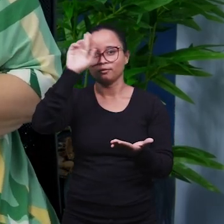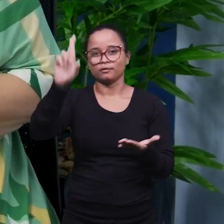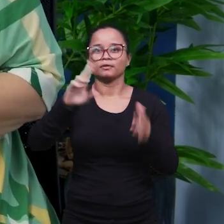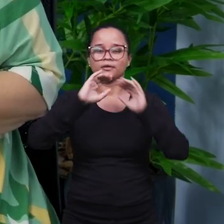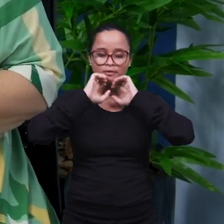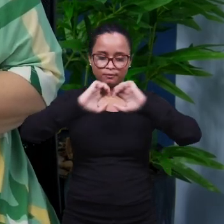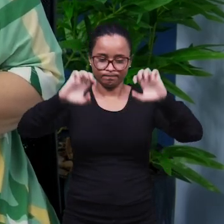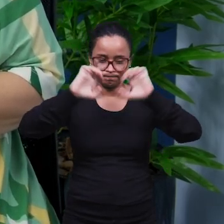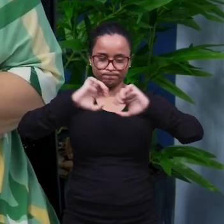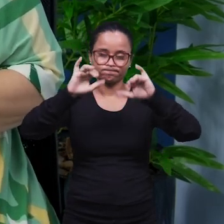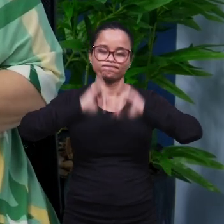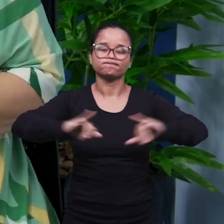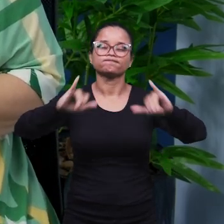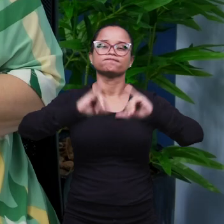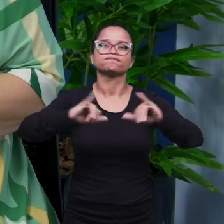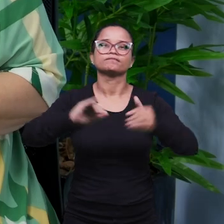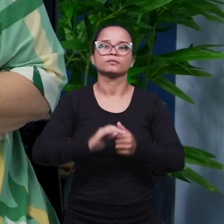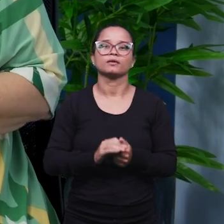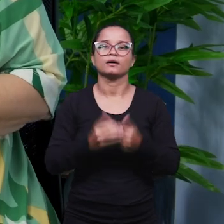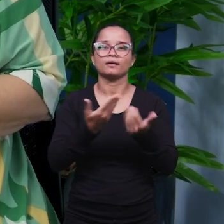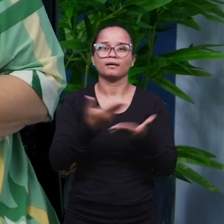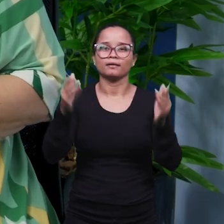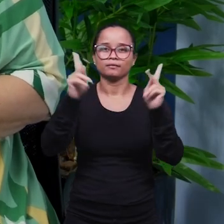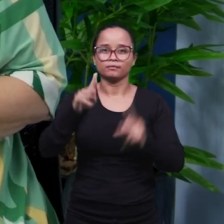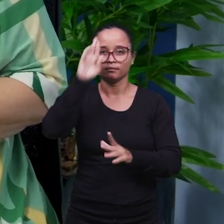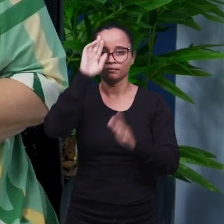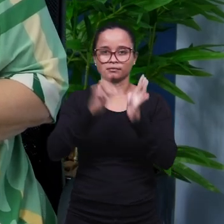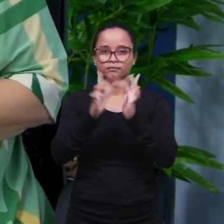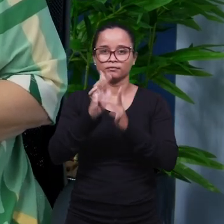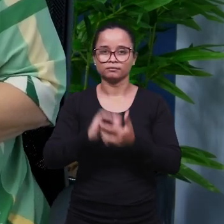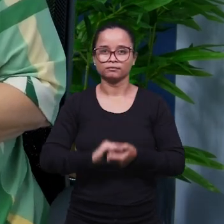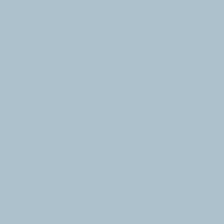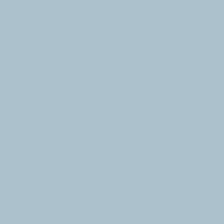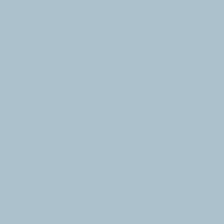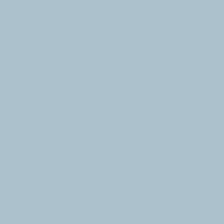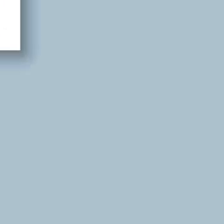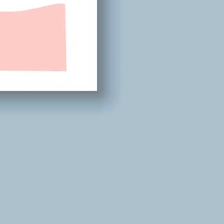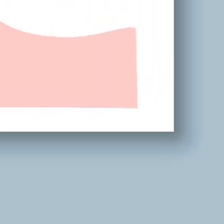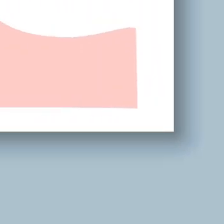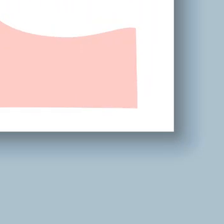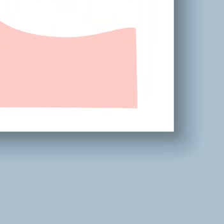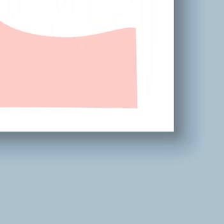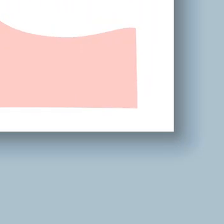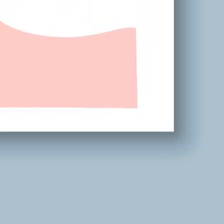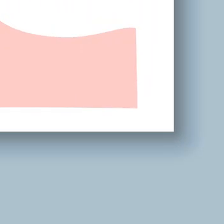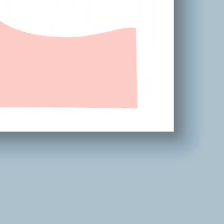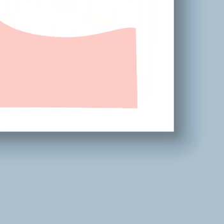está sendo anunciada. A todos, a paz do Senhor.